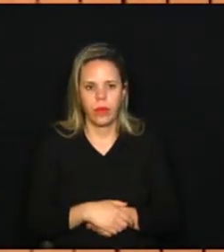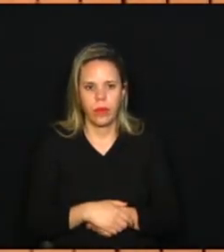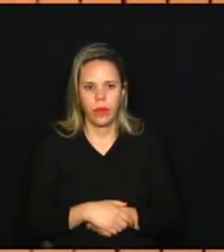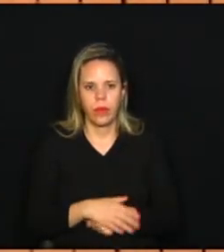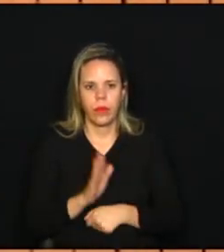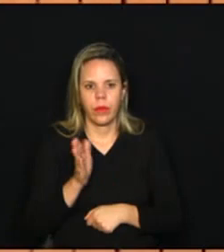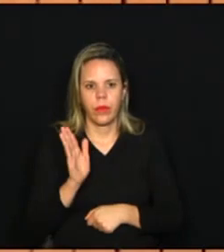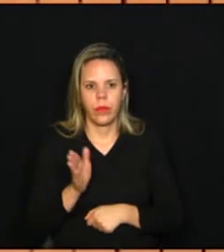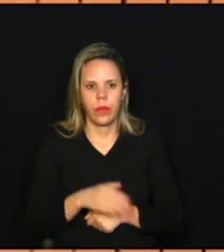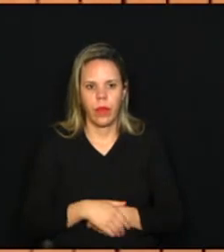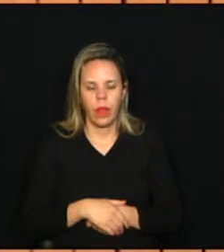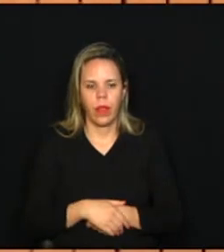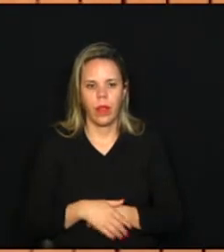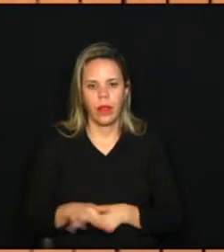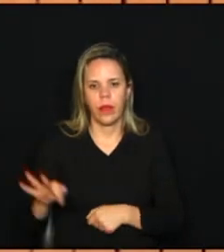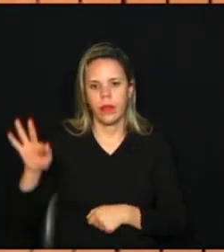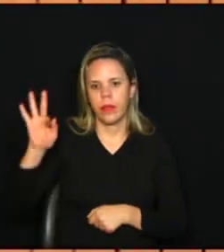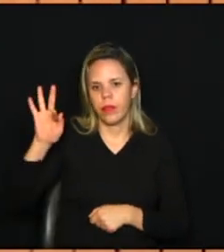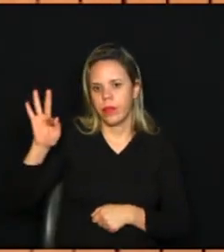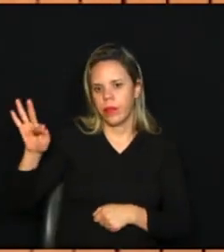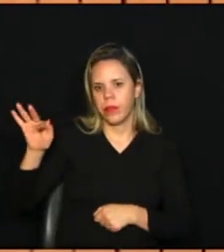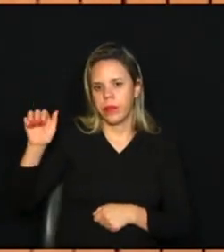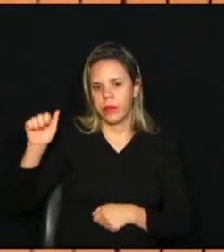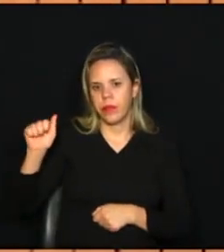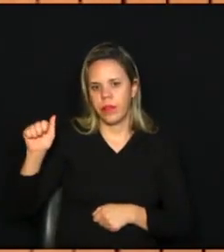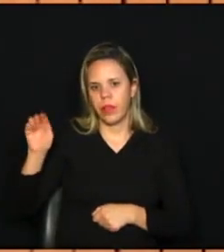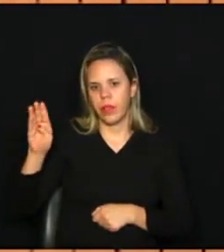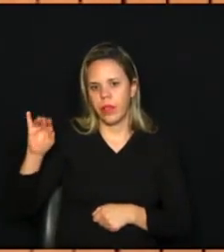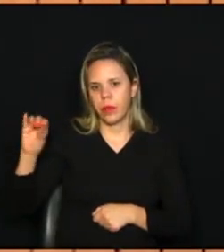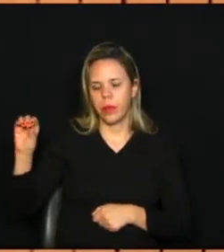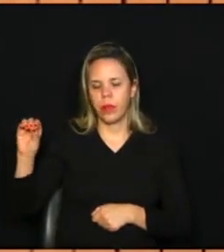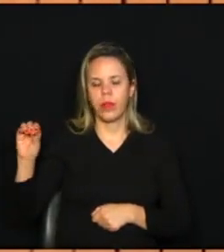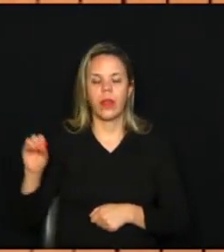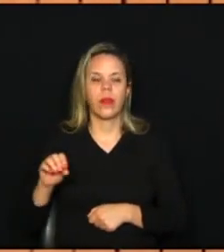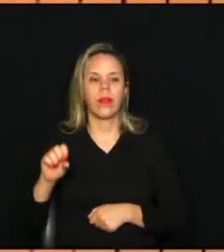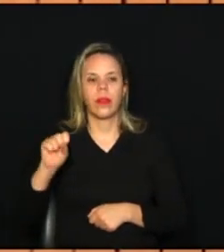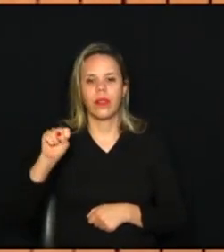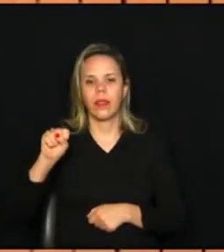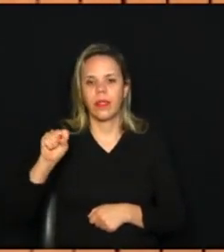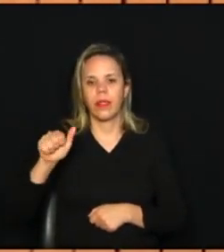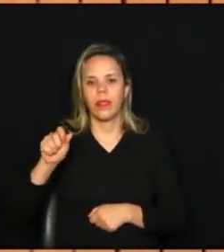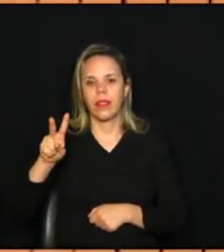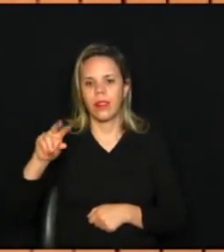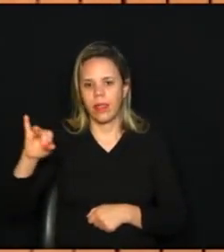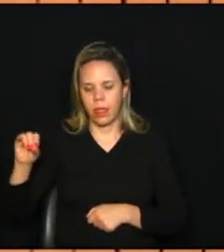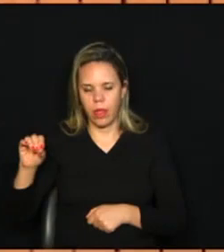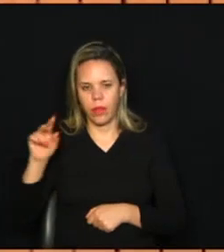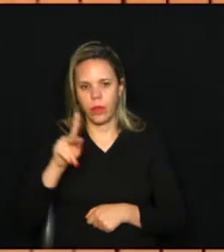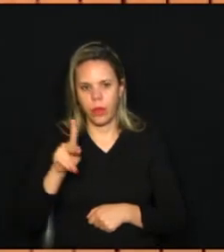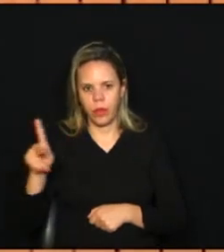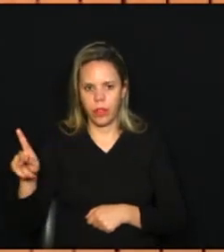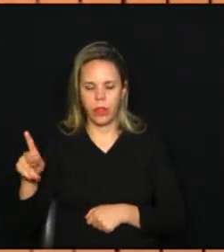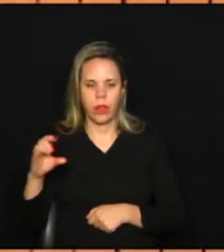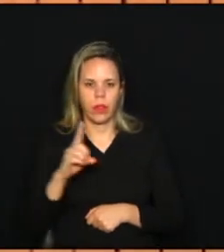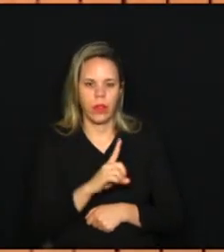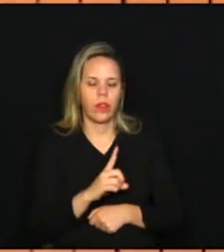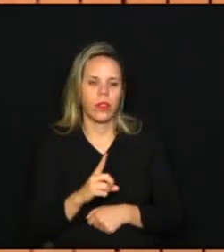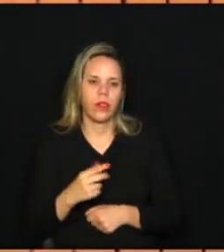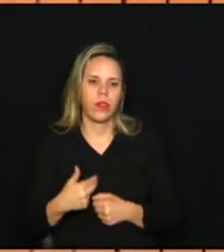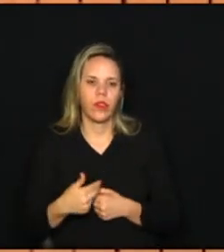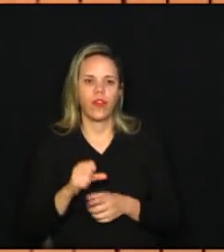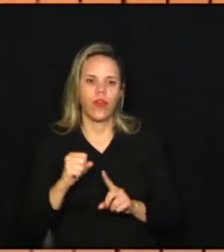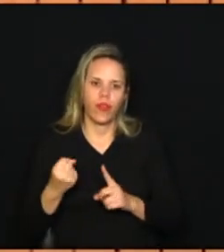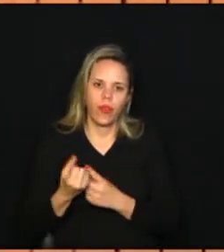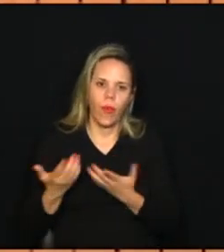para o Sávio Cavalcante, né? O Sávio, que é professor de Sociologia da Unicamp, coordenador da Frente de Ações